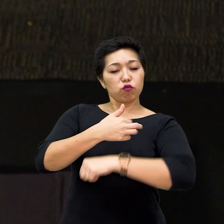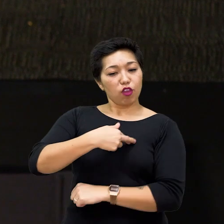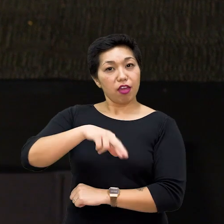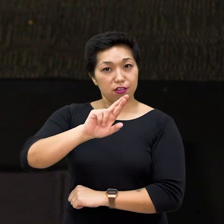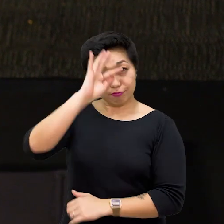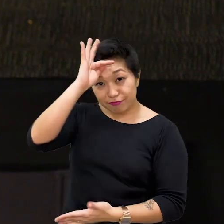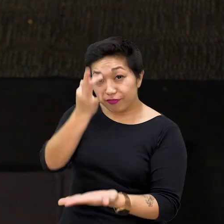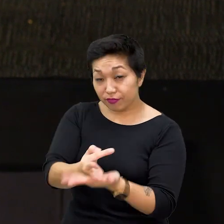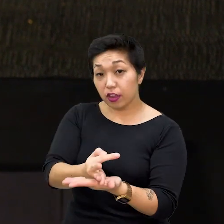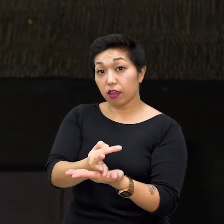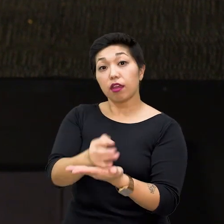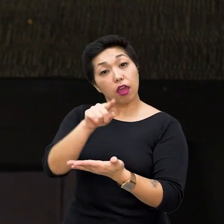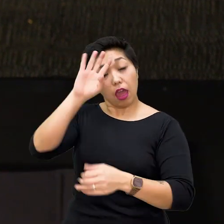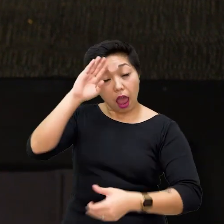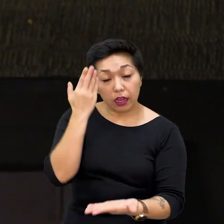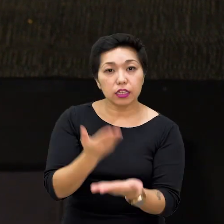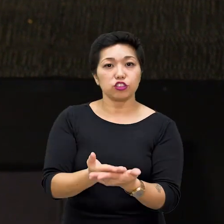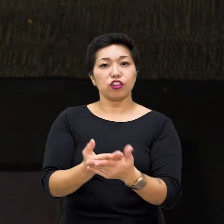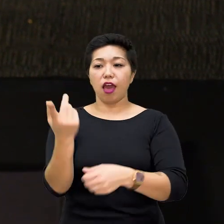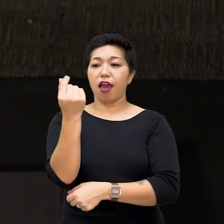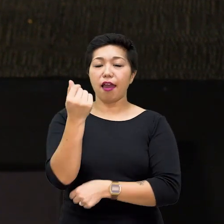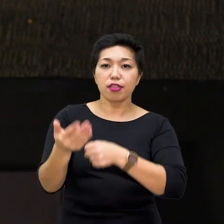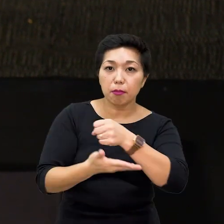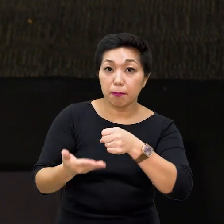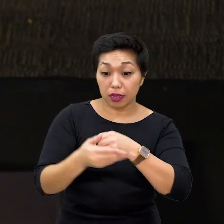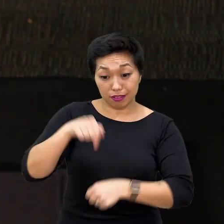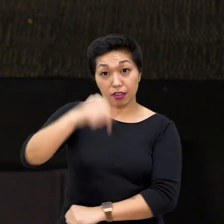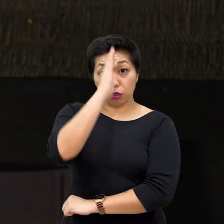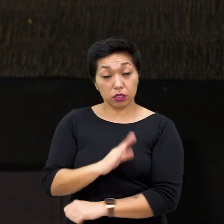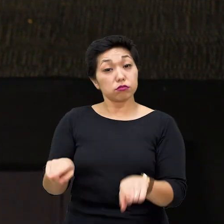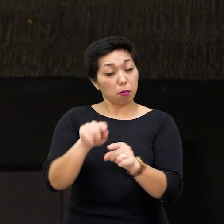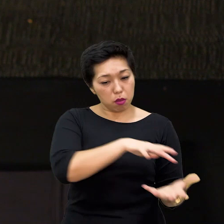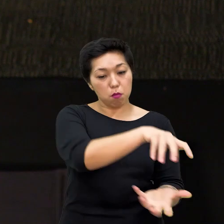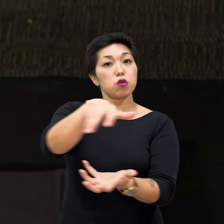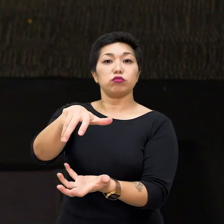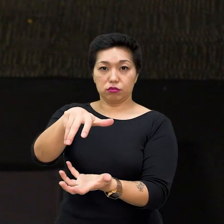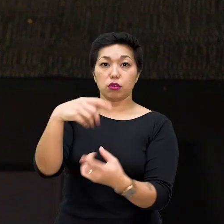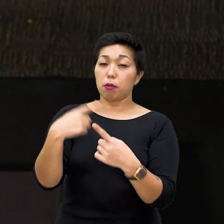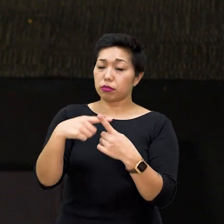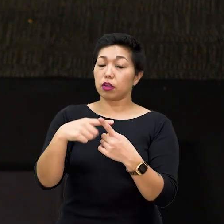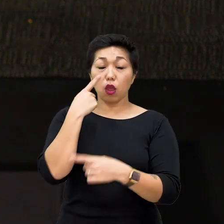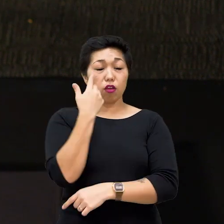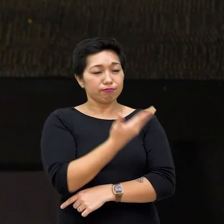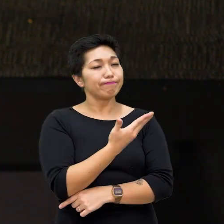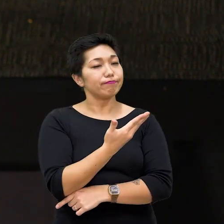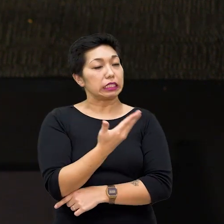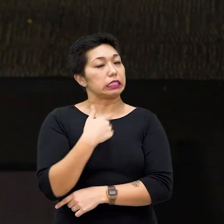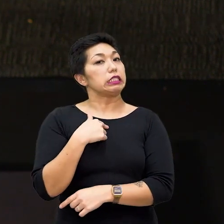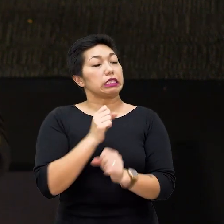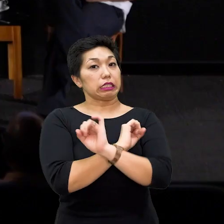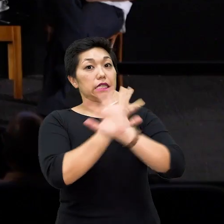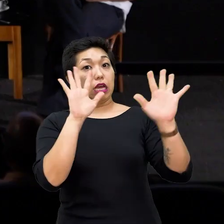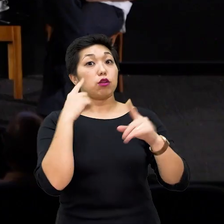tua dedicação pela renda básica no Brasil e no mundo, porque cada vez mais, Eduardo, está ficando claro que a